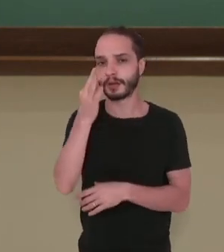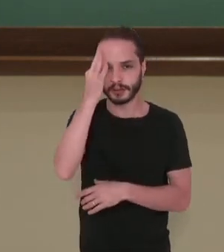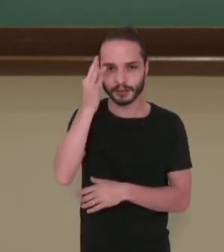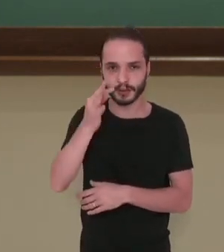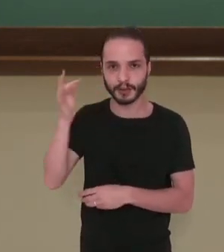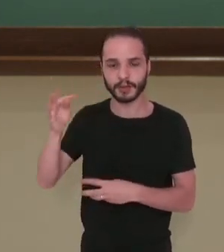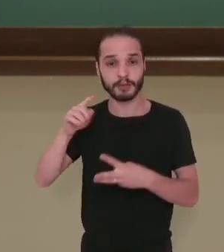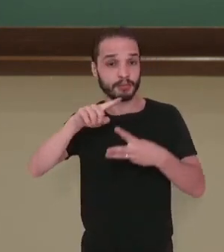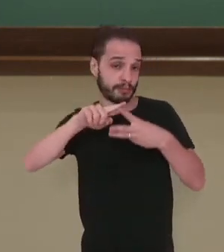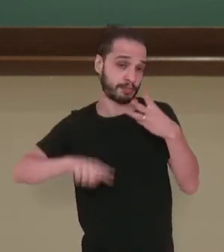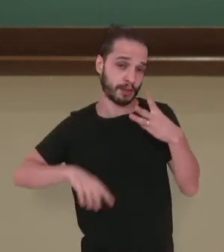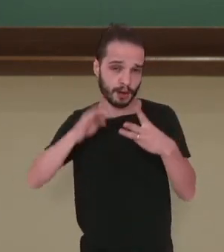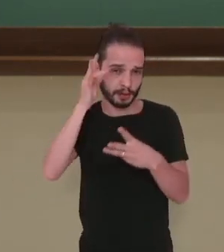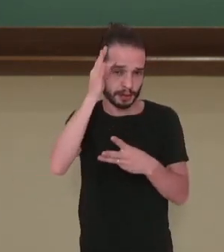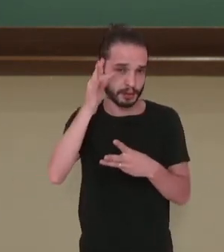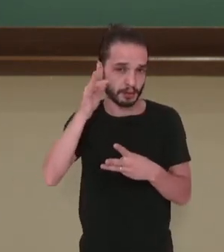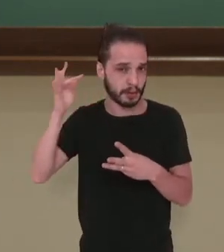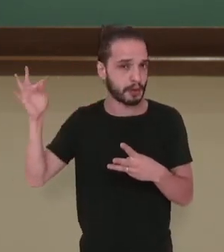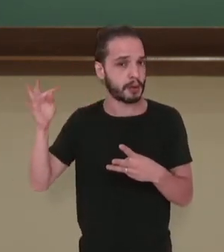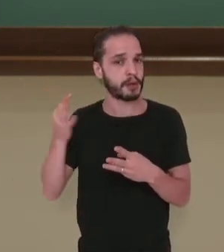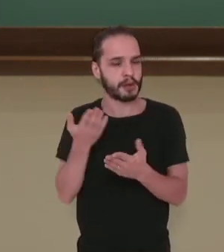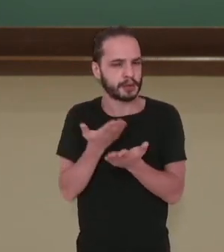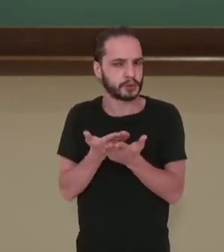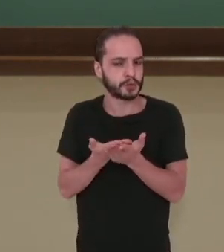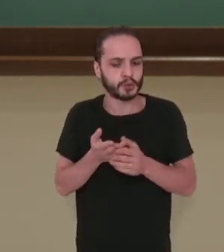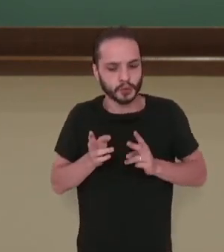teorias. Claro que os estudos vão continuar até que